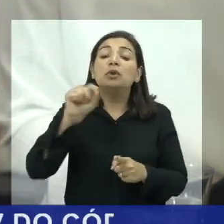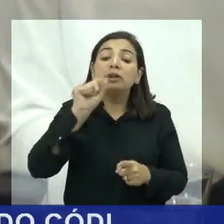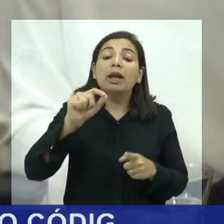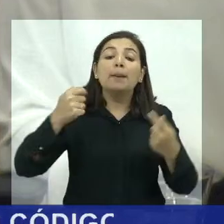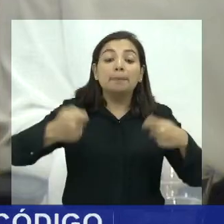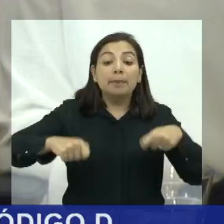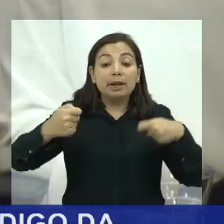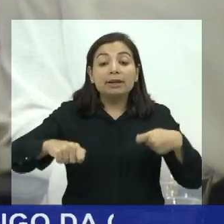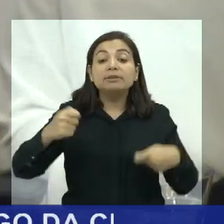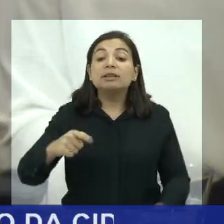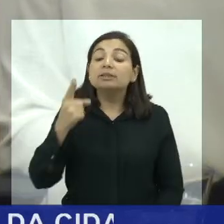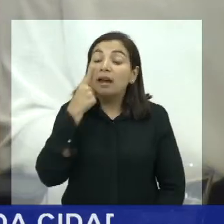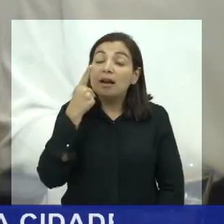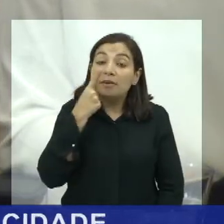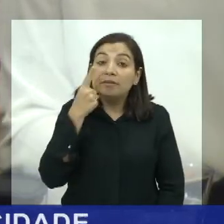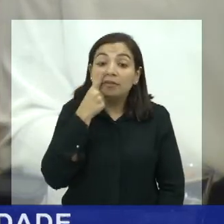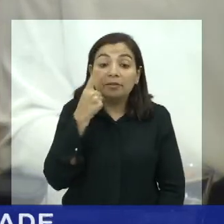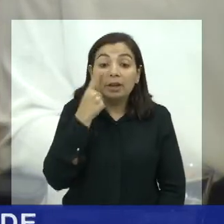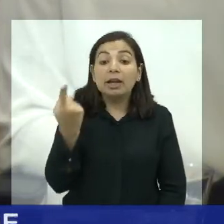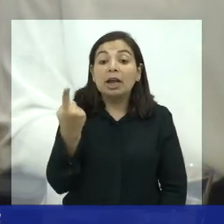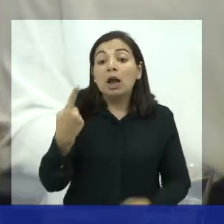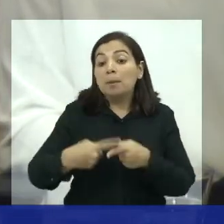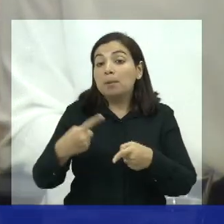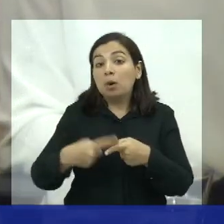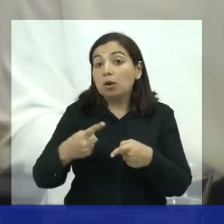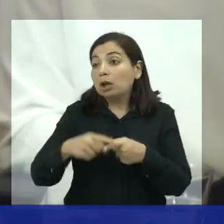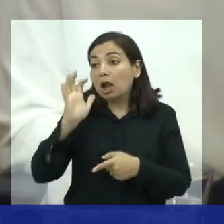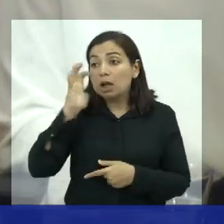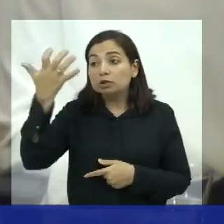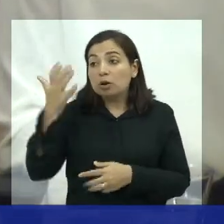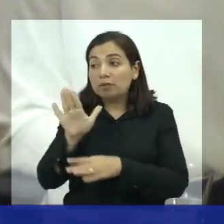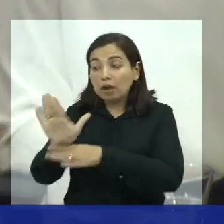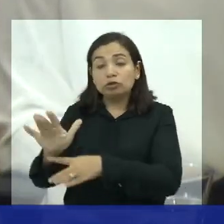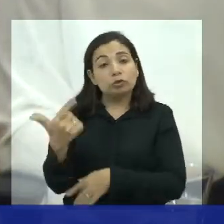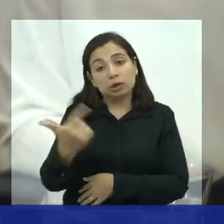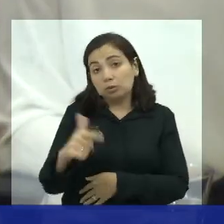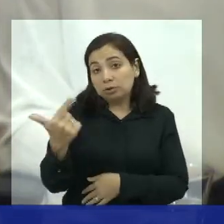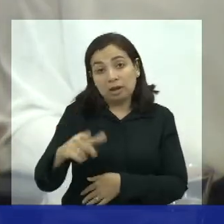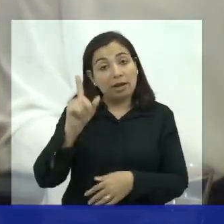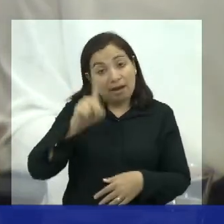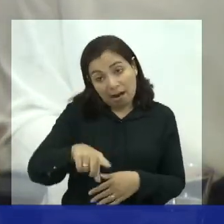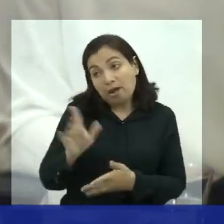eminentemente arrecadatório, porque você não vai estar sanando o problema.